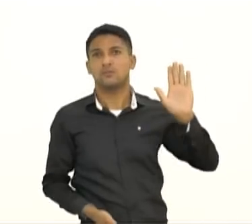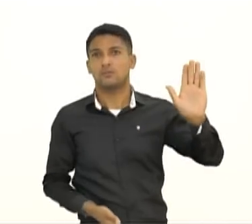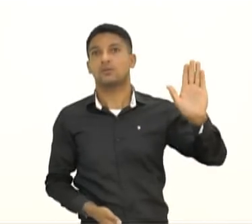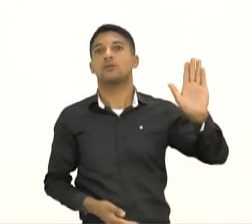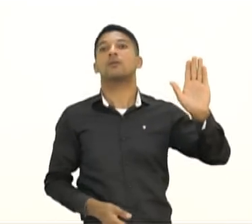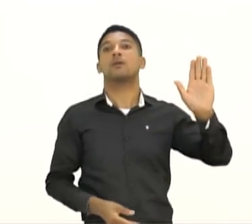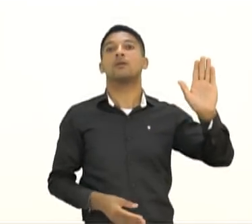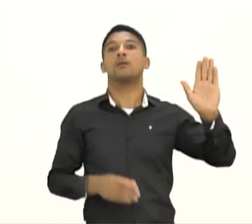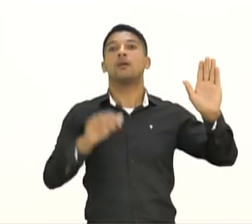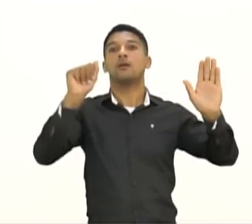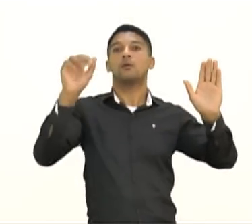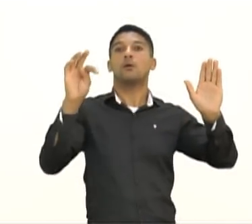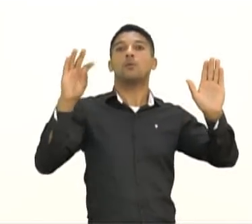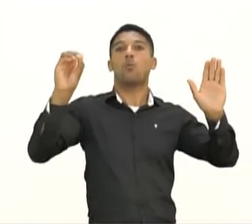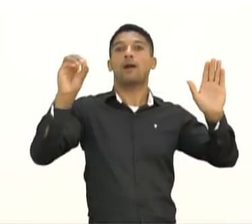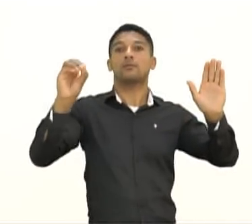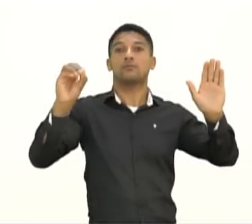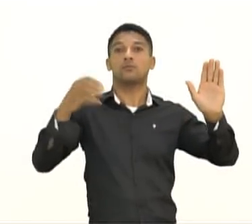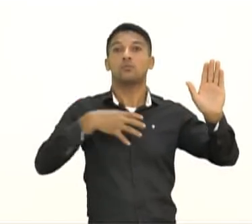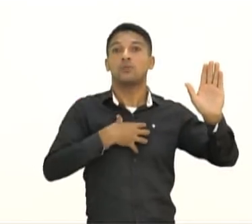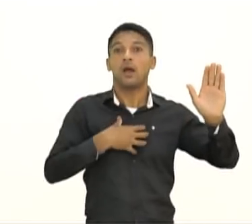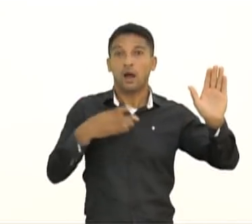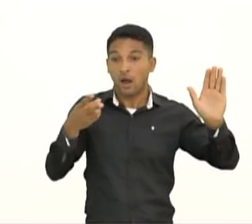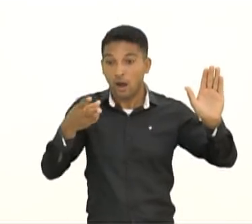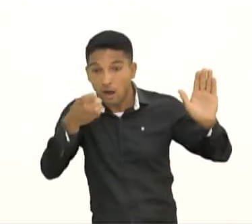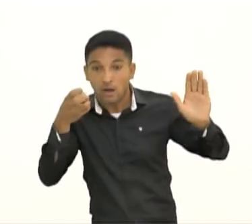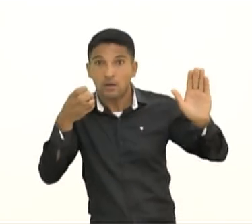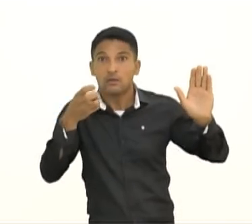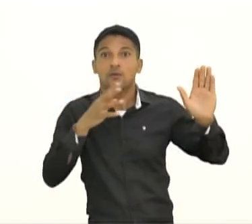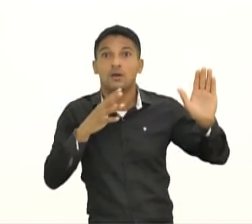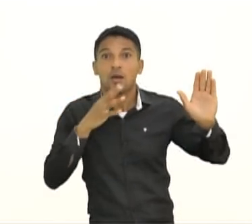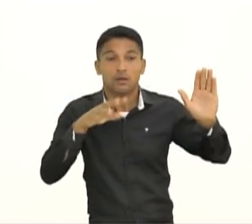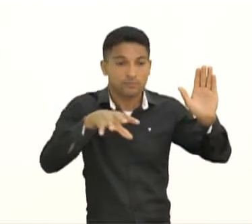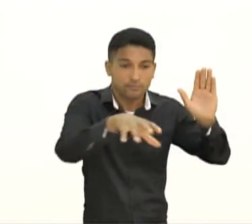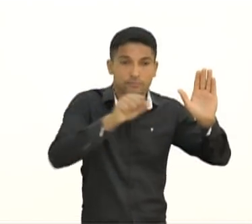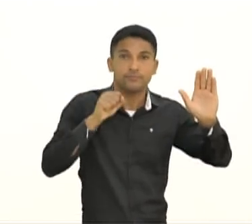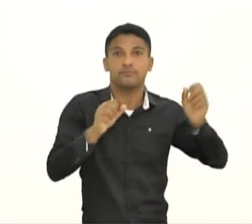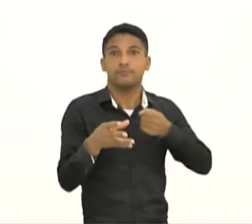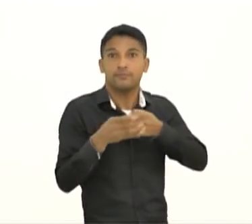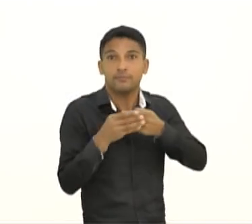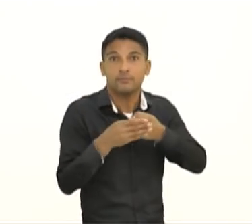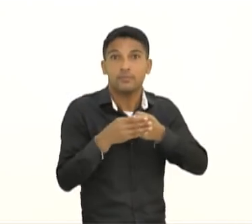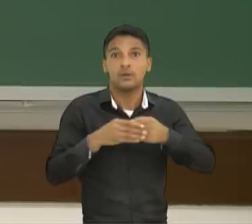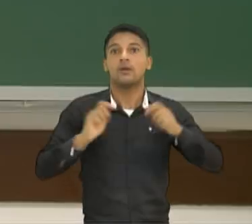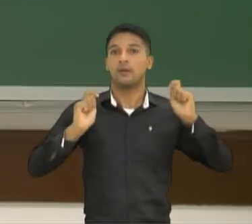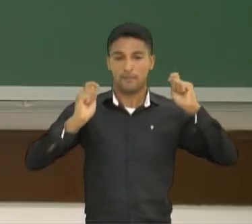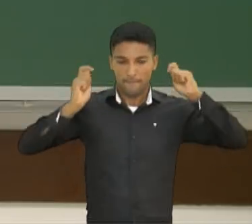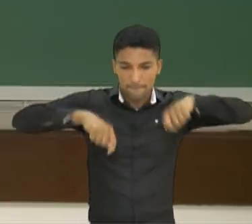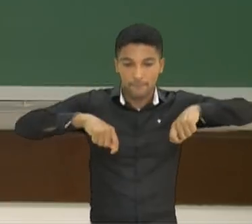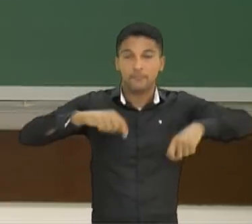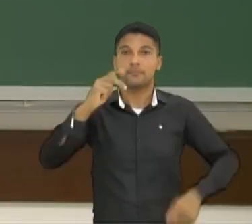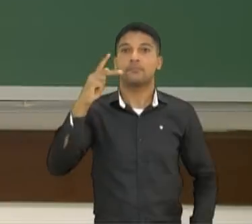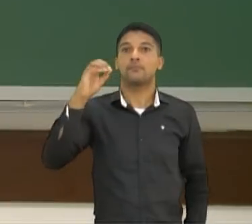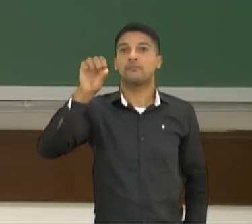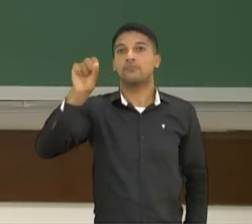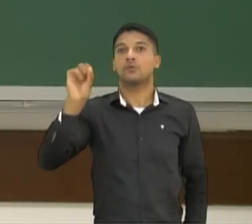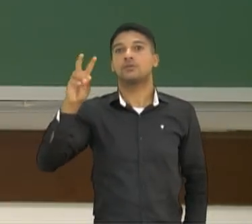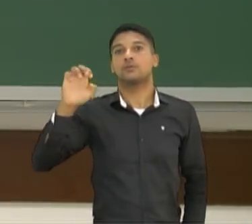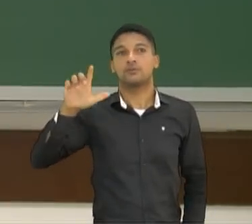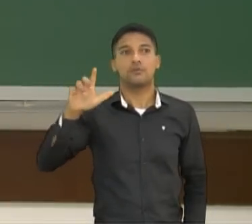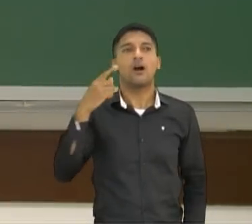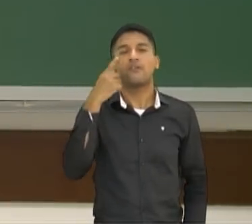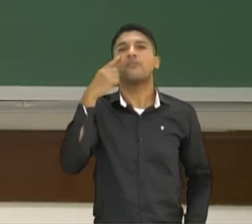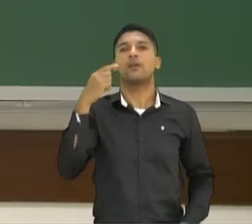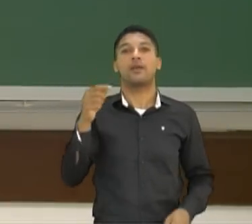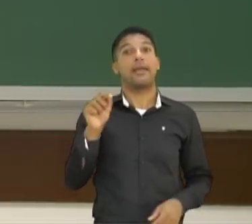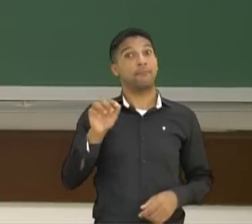conhecer, ele é possível através dessa relação que vocês estão vendo na tela aqui.